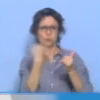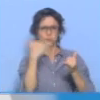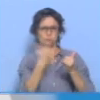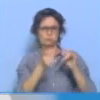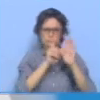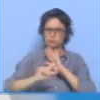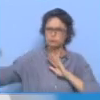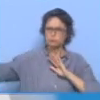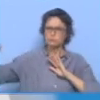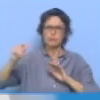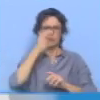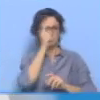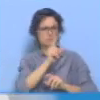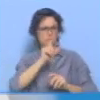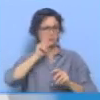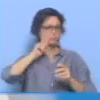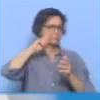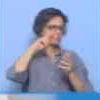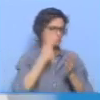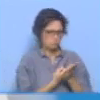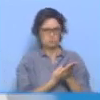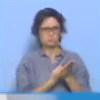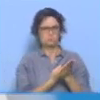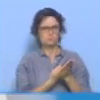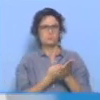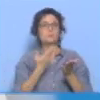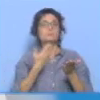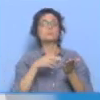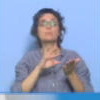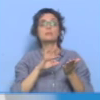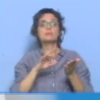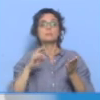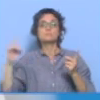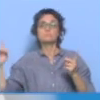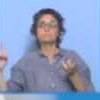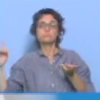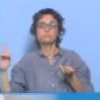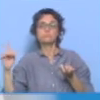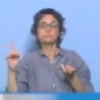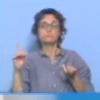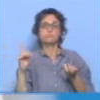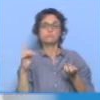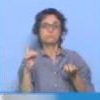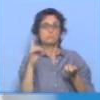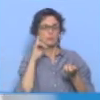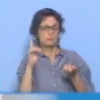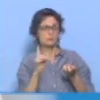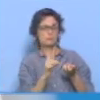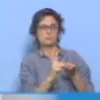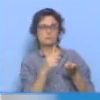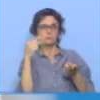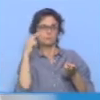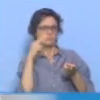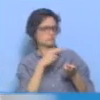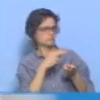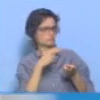deixando-o meio morto. Por coincidência, descia pelo mesmo caminho um sacerdote. Viu e passou adiante. Do mesmo